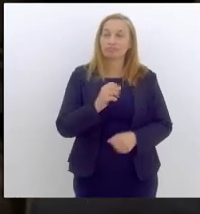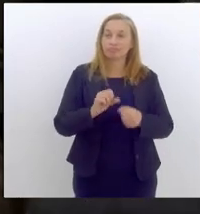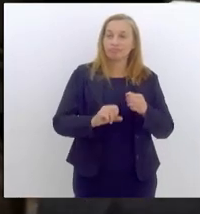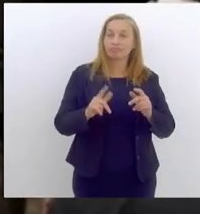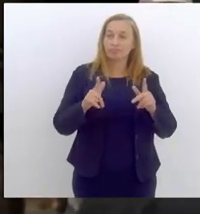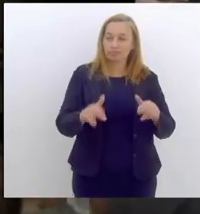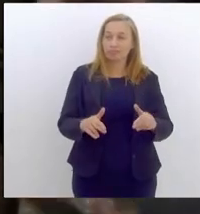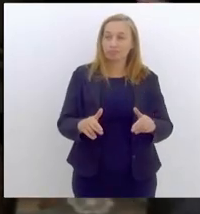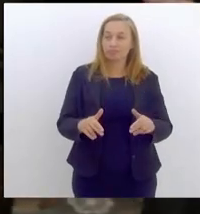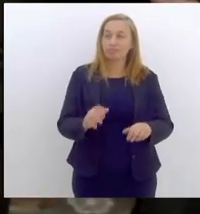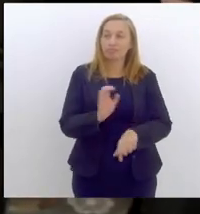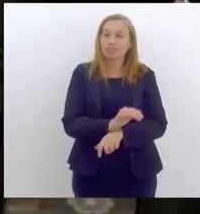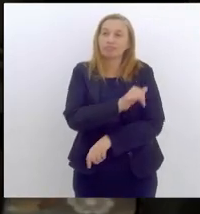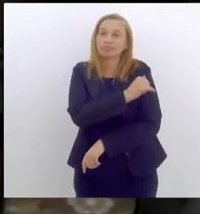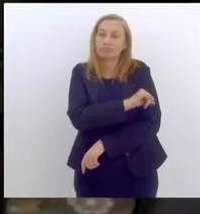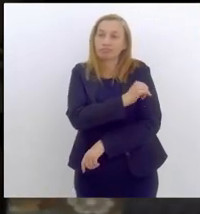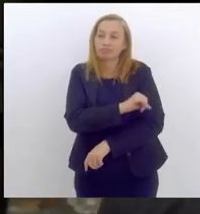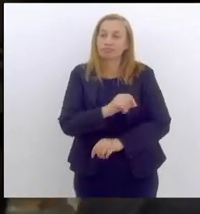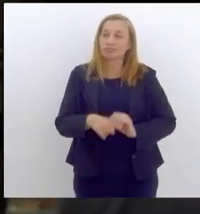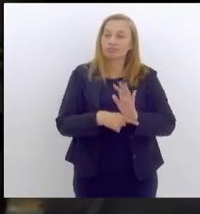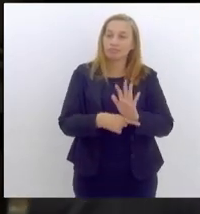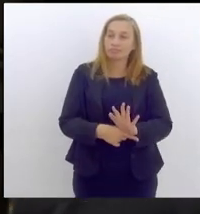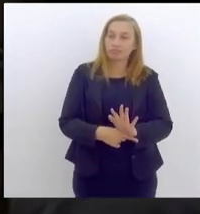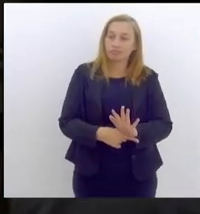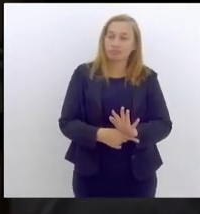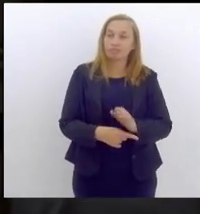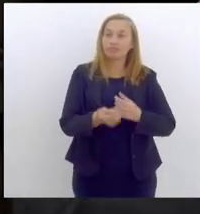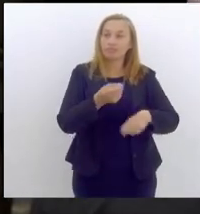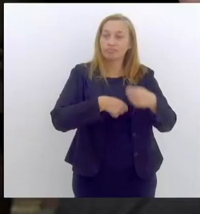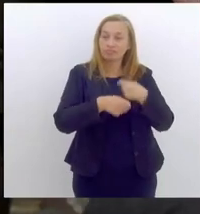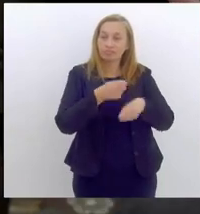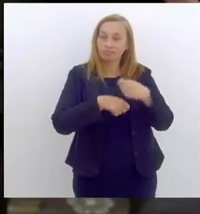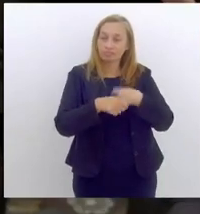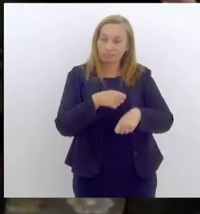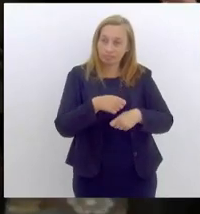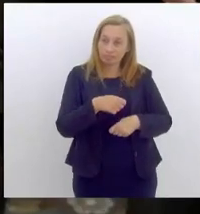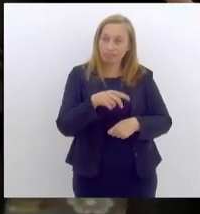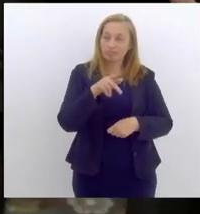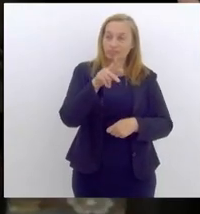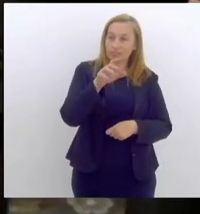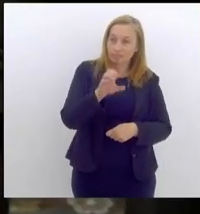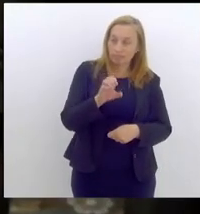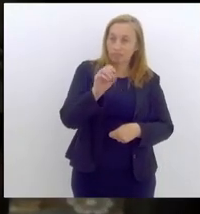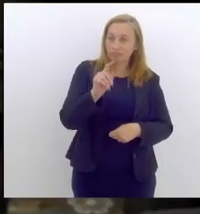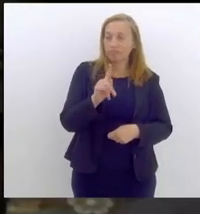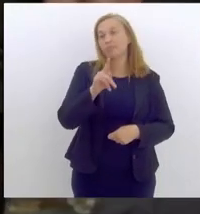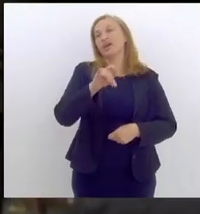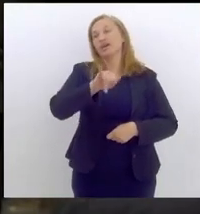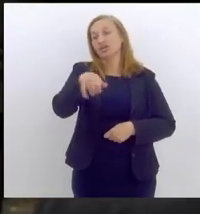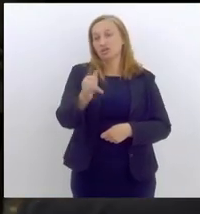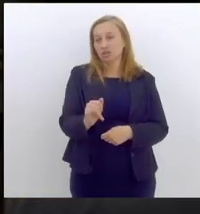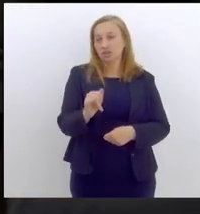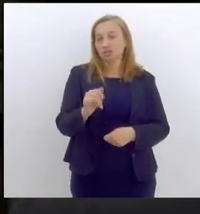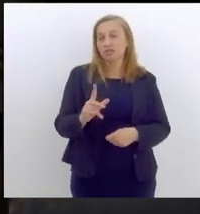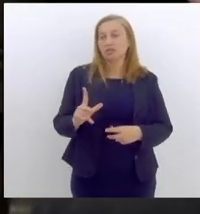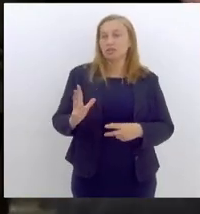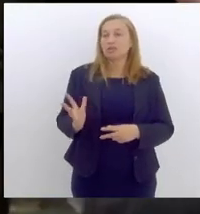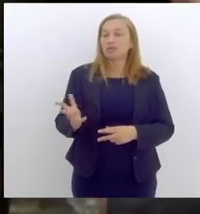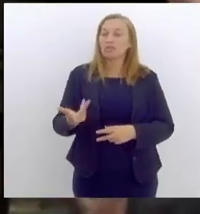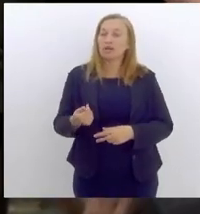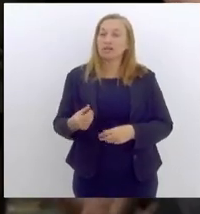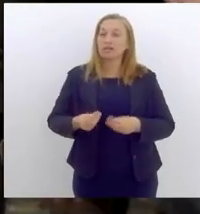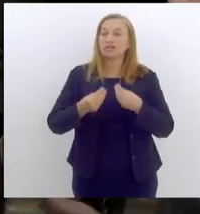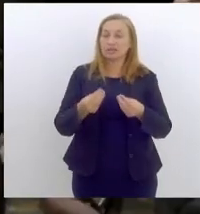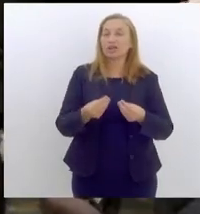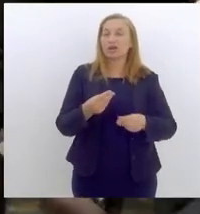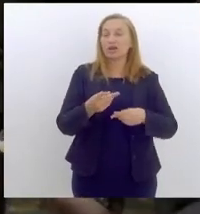foi ajudar a recuperar não só a economia do Comperj, os estaleiros, mas a qualificar a vida da classe trabalhadora e